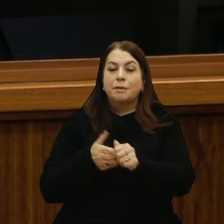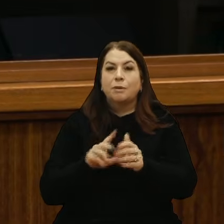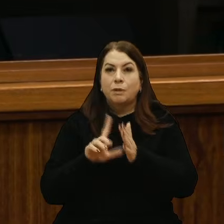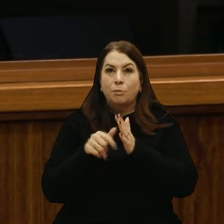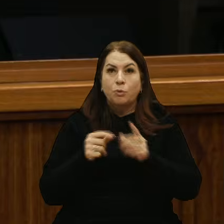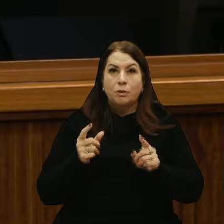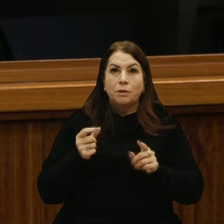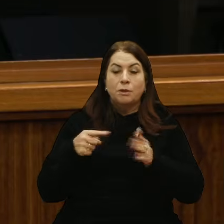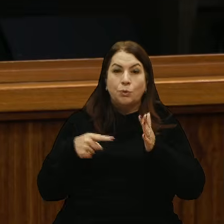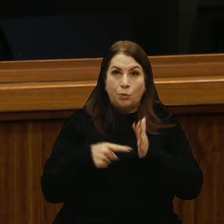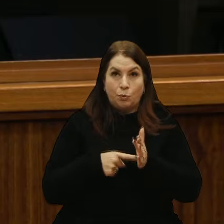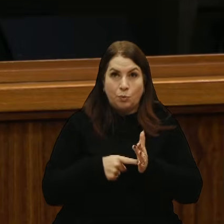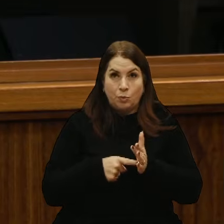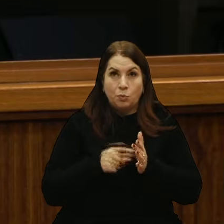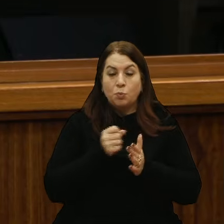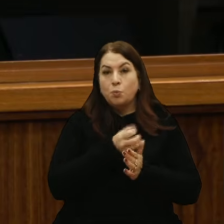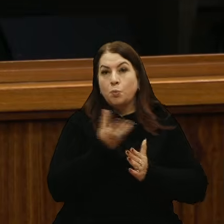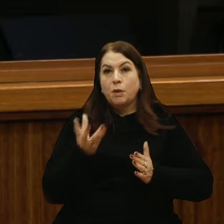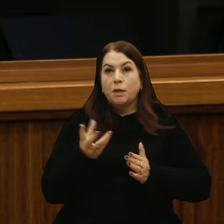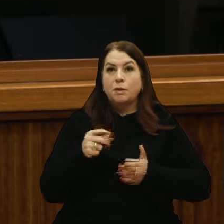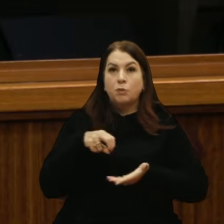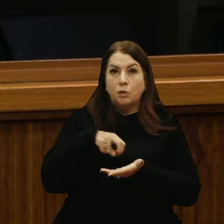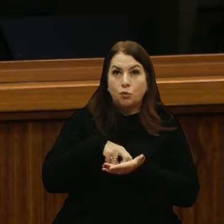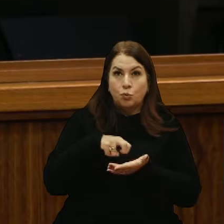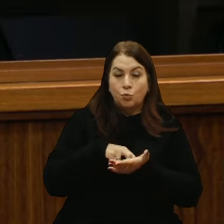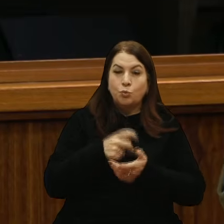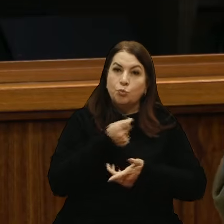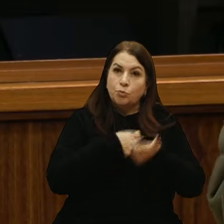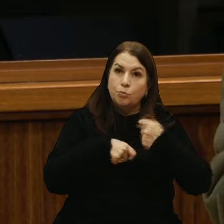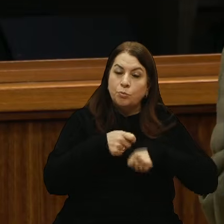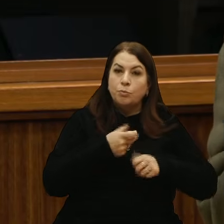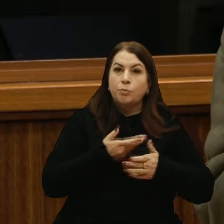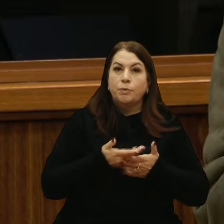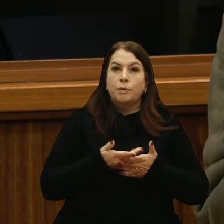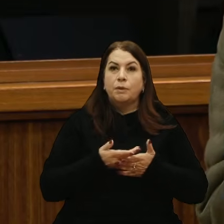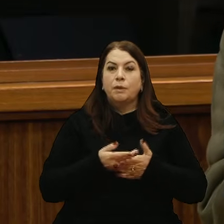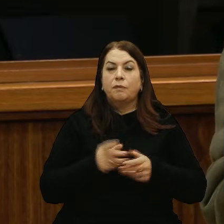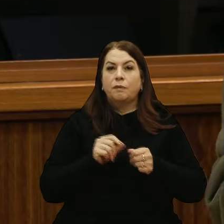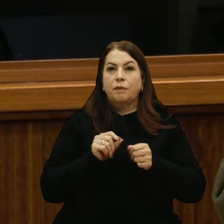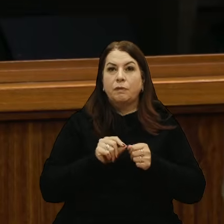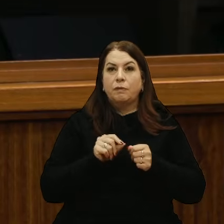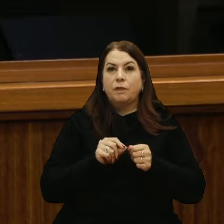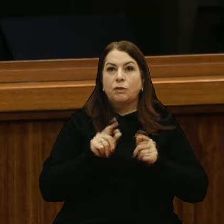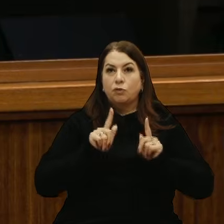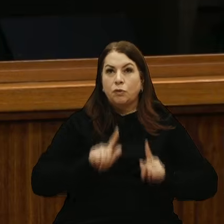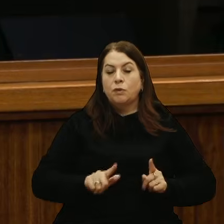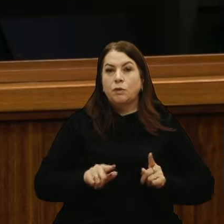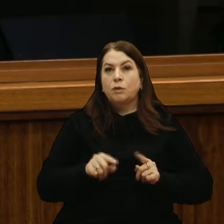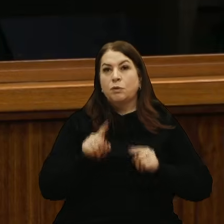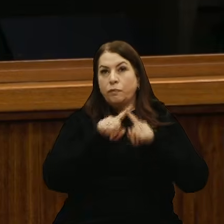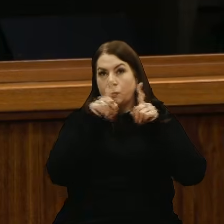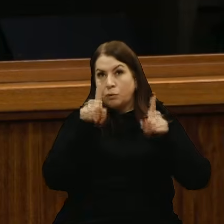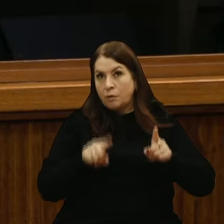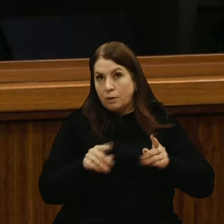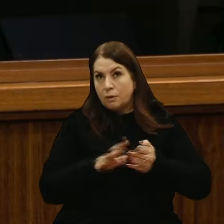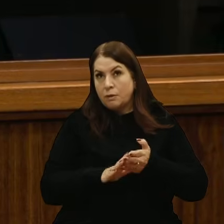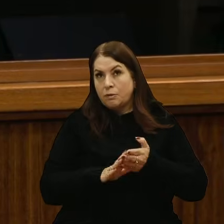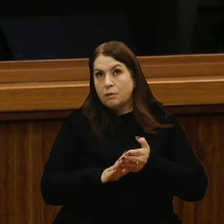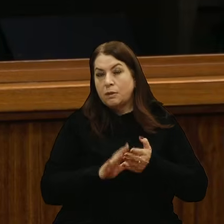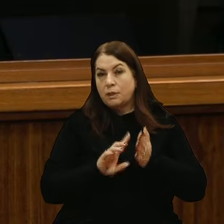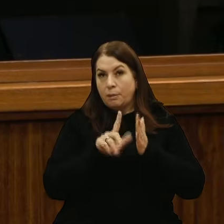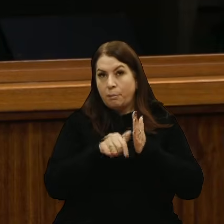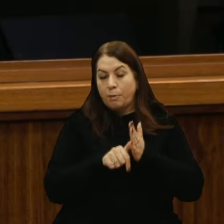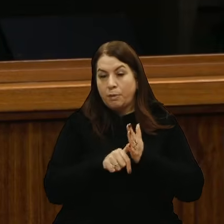a denúncia? Quais as punições administrativas foram aplicadas a gestores ou funcionários